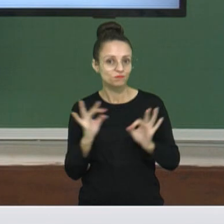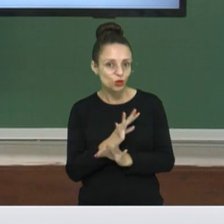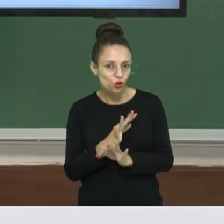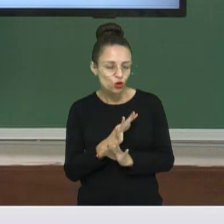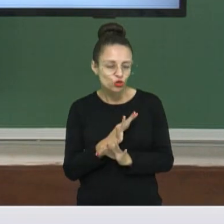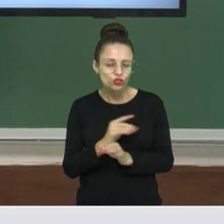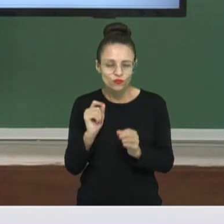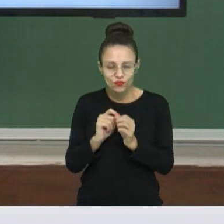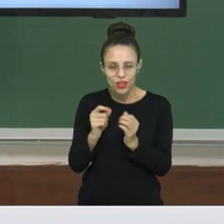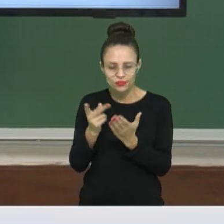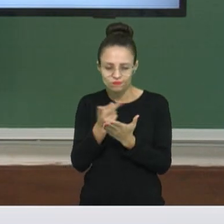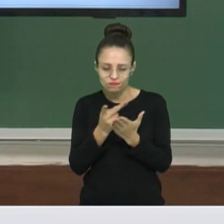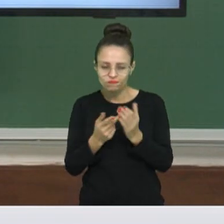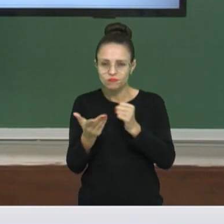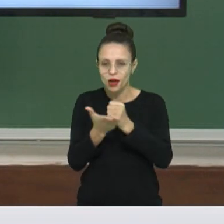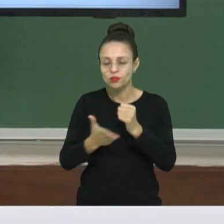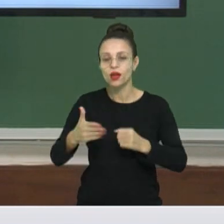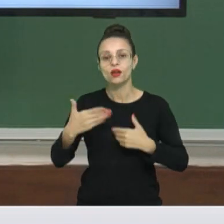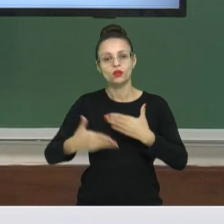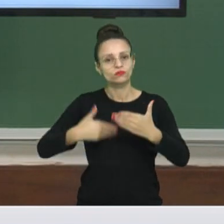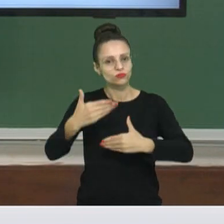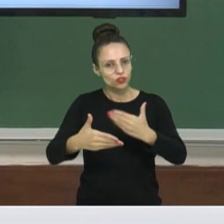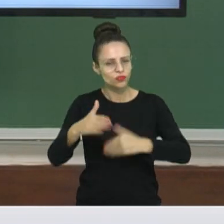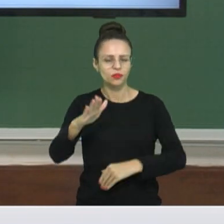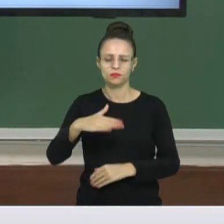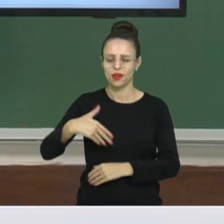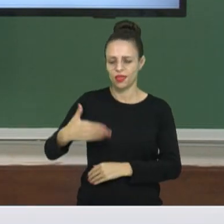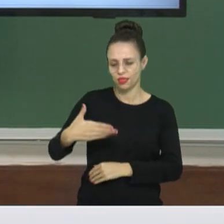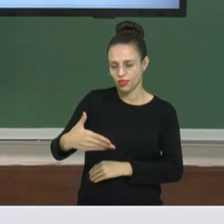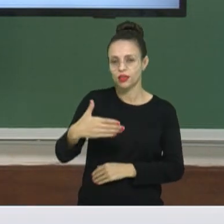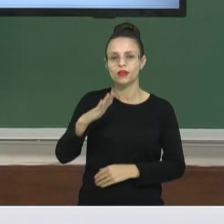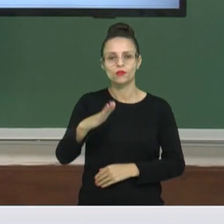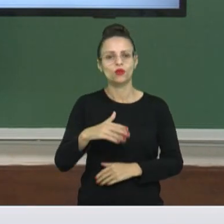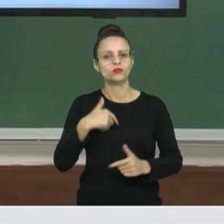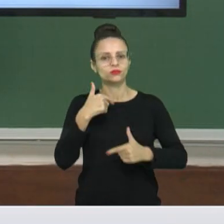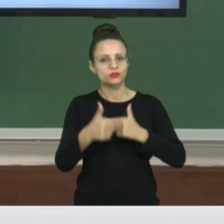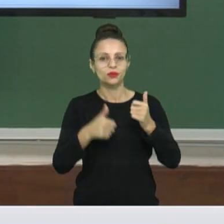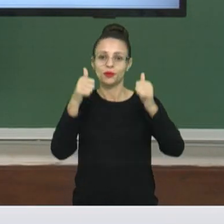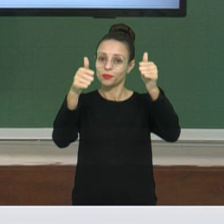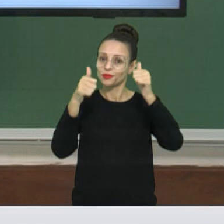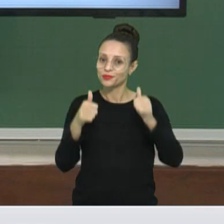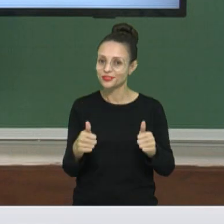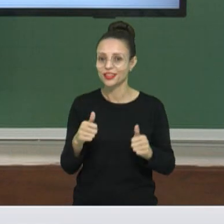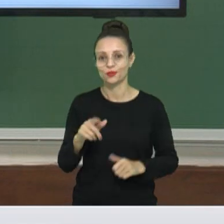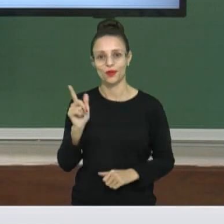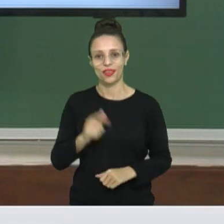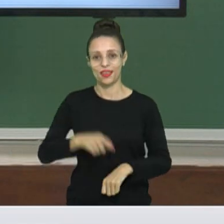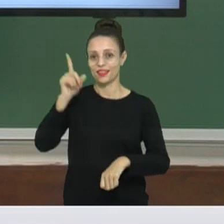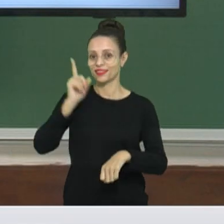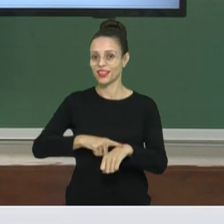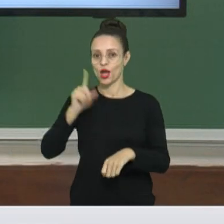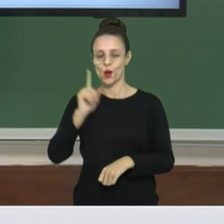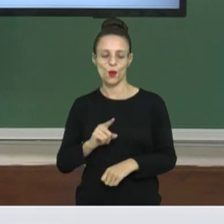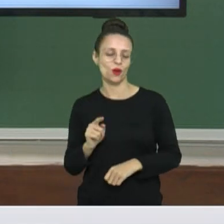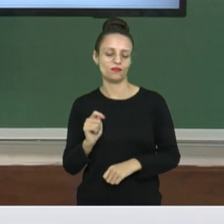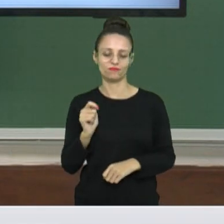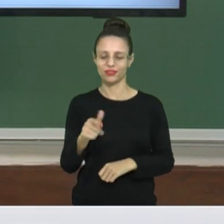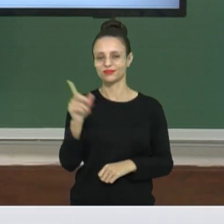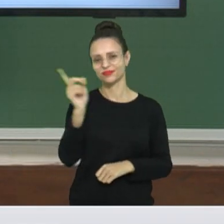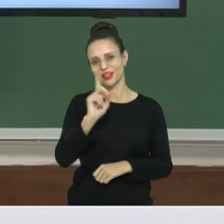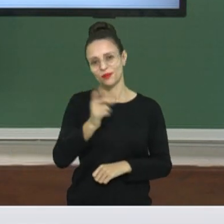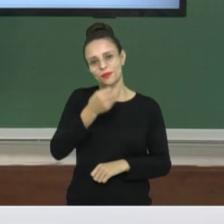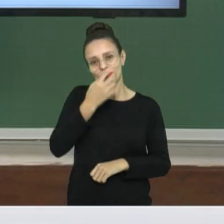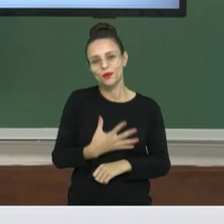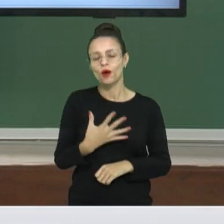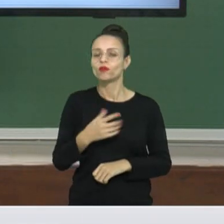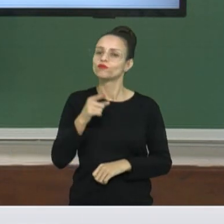Rascunhou? Isso, agora você vai desenvolver isso com mais tempo. Um trabalho publicitário desse não é feito assim correndo tudo, não vai ficar